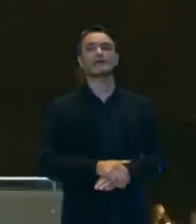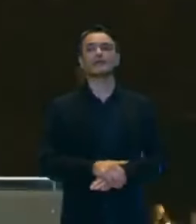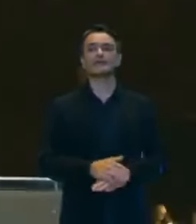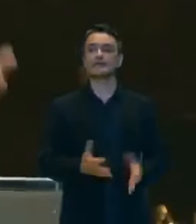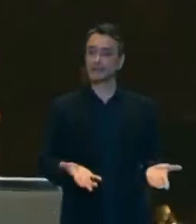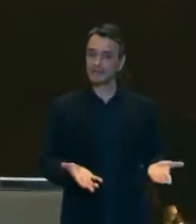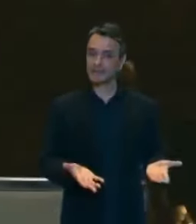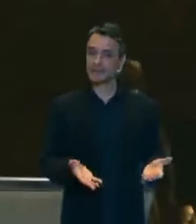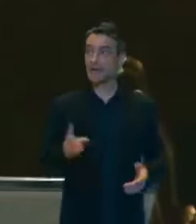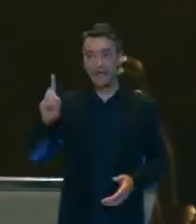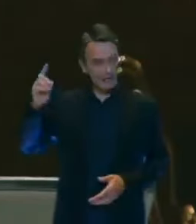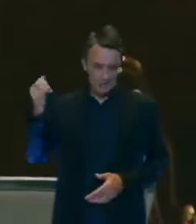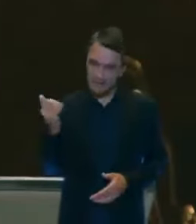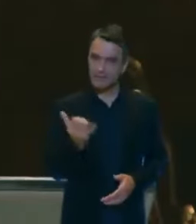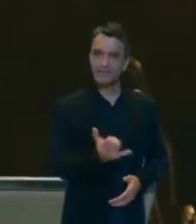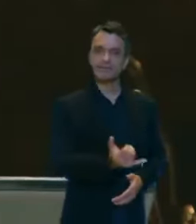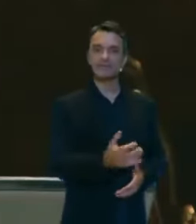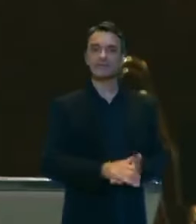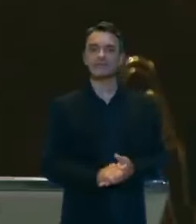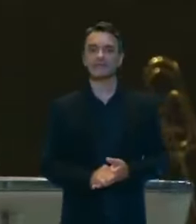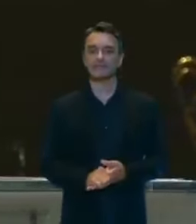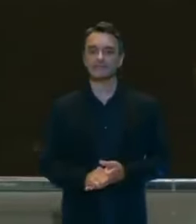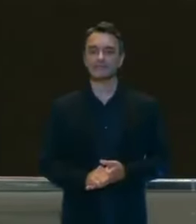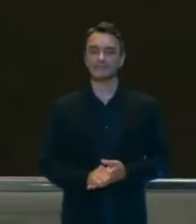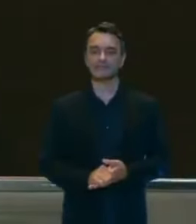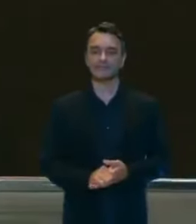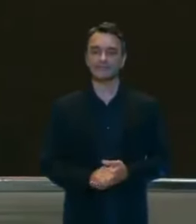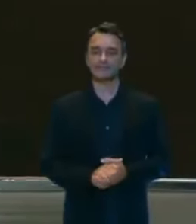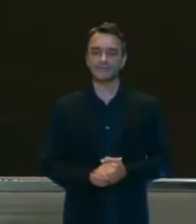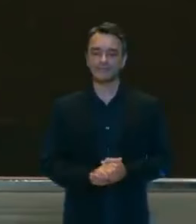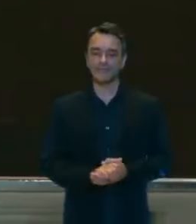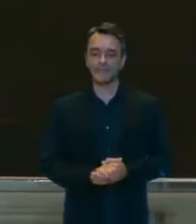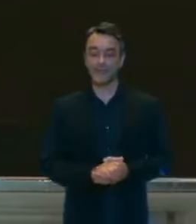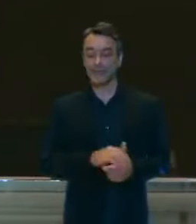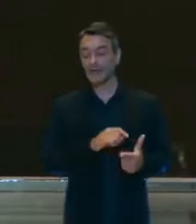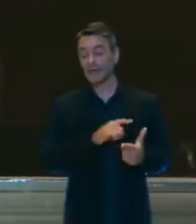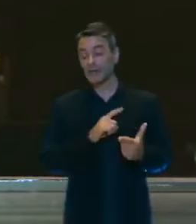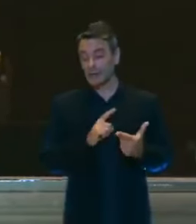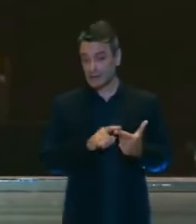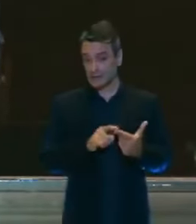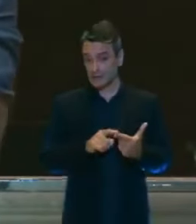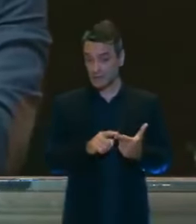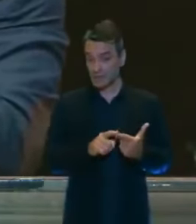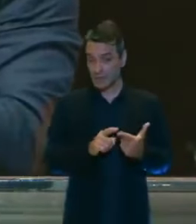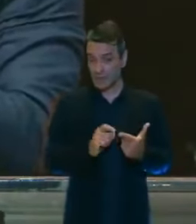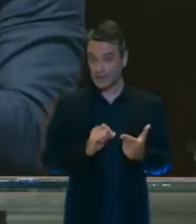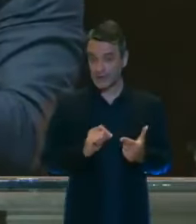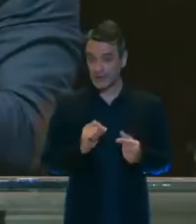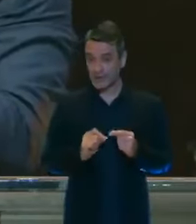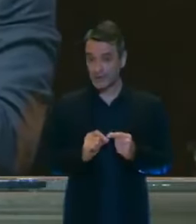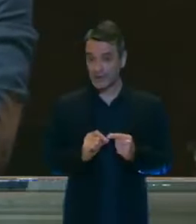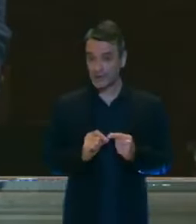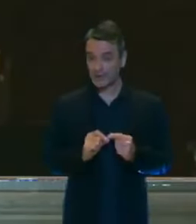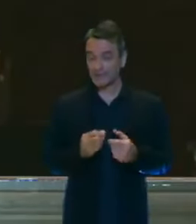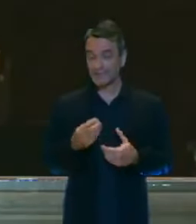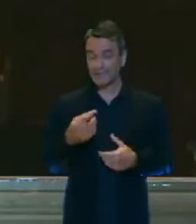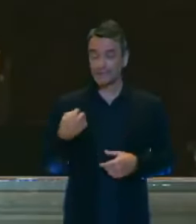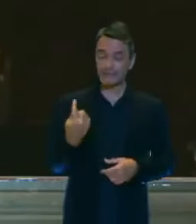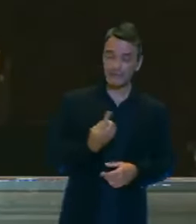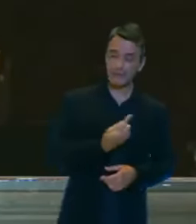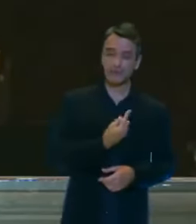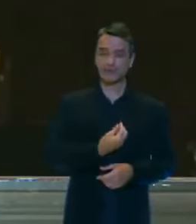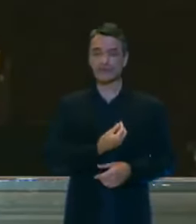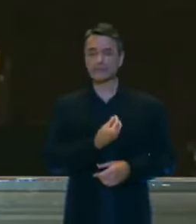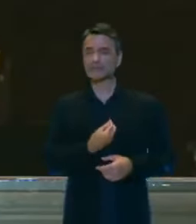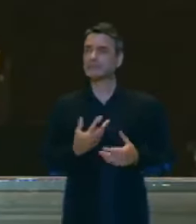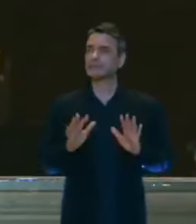Consagrem-se, é isso que ele está dizendo. E o segundo recurso que encontramos para a alma cansada